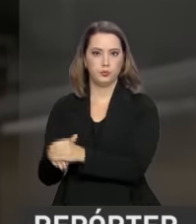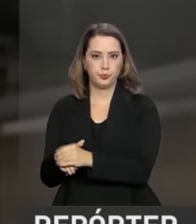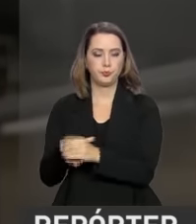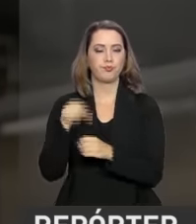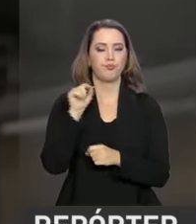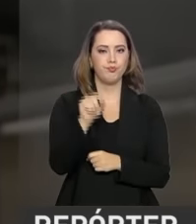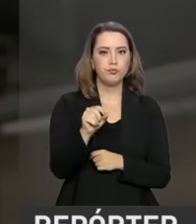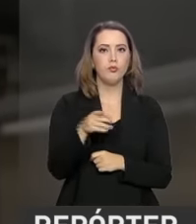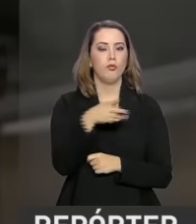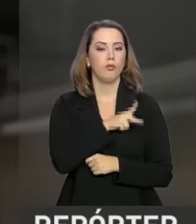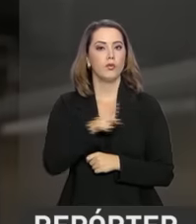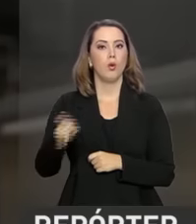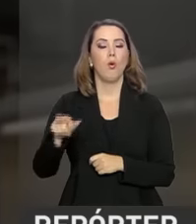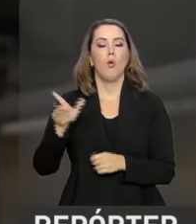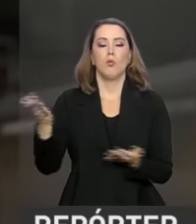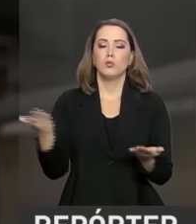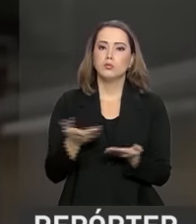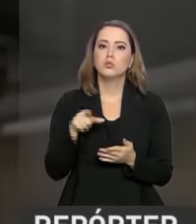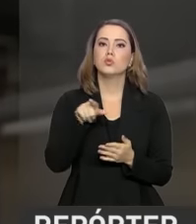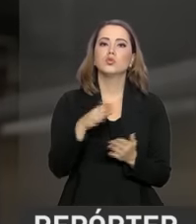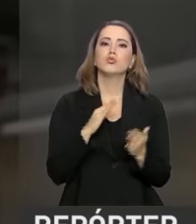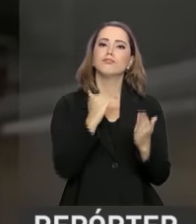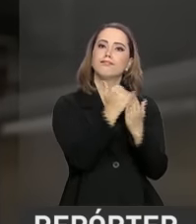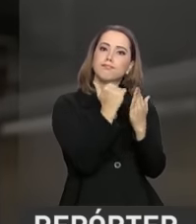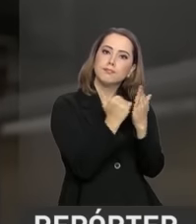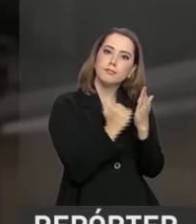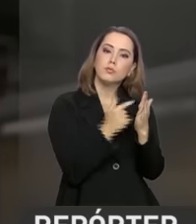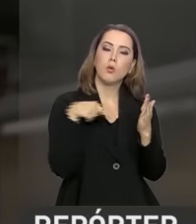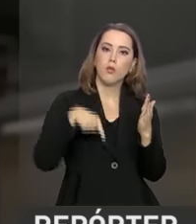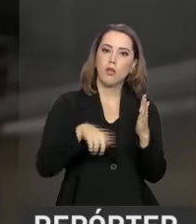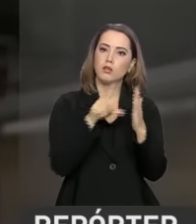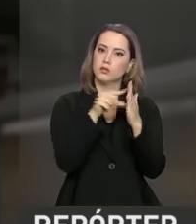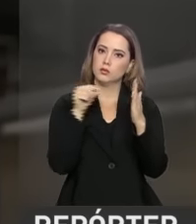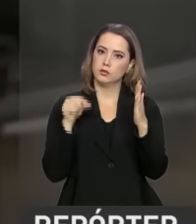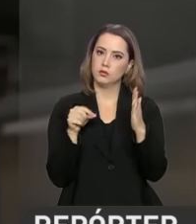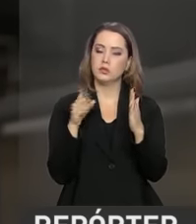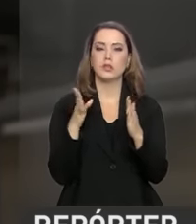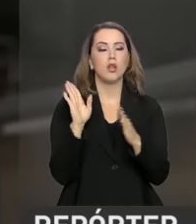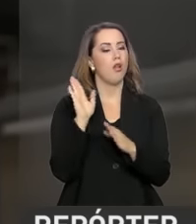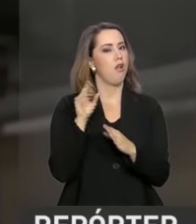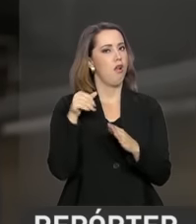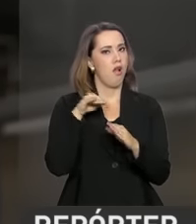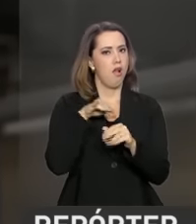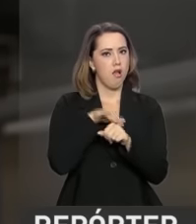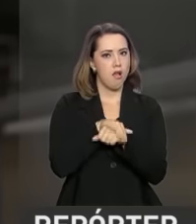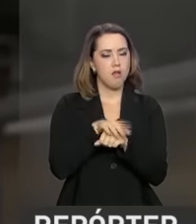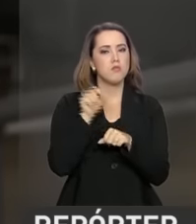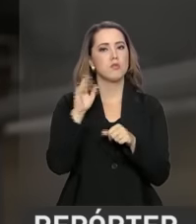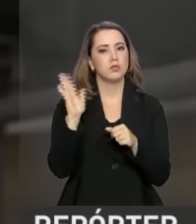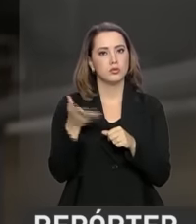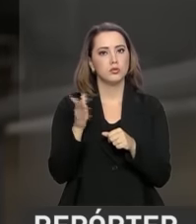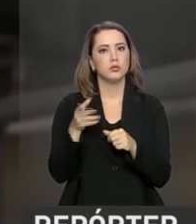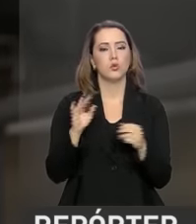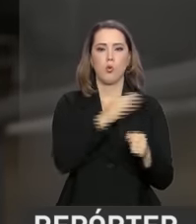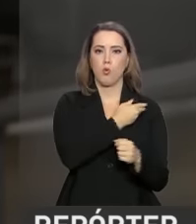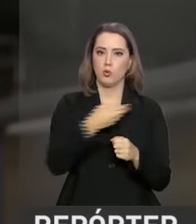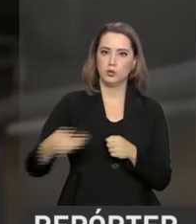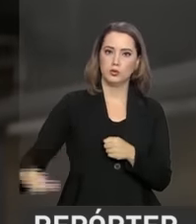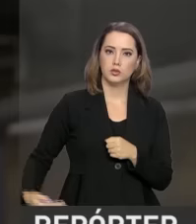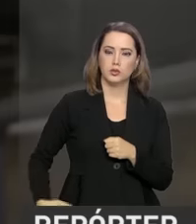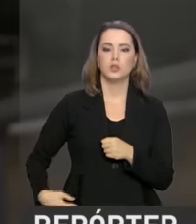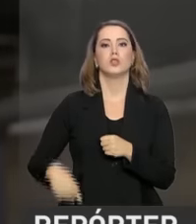em exercício Michel Temer tem agenda hoje aqui no Palácio do Planalto no final da manhã ele recebeu os governadores do Estado do